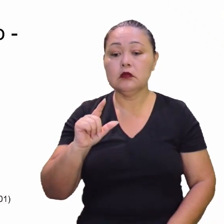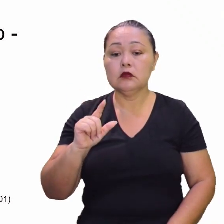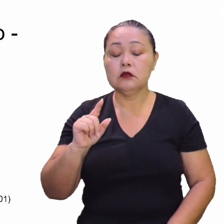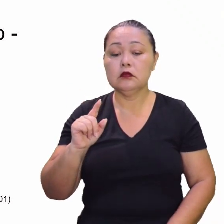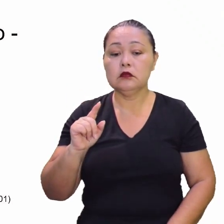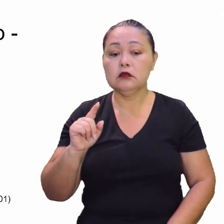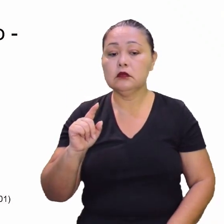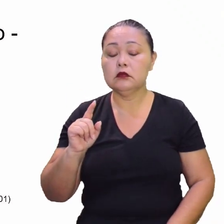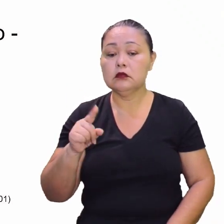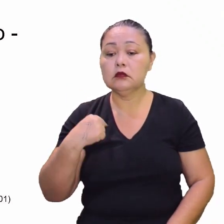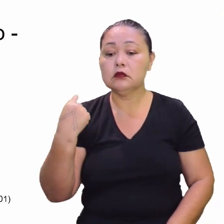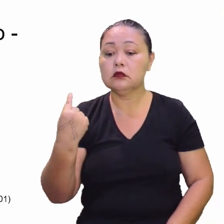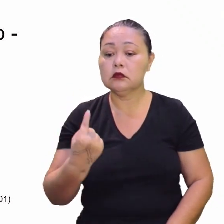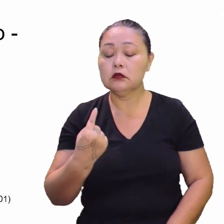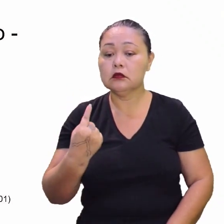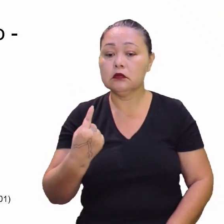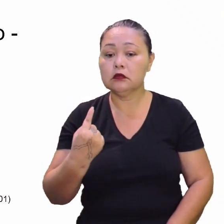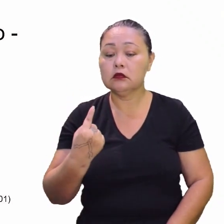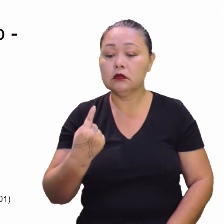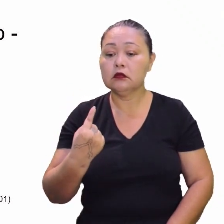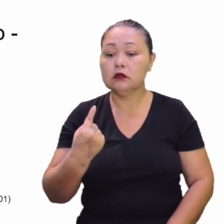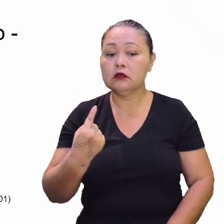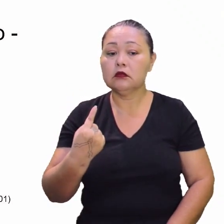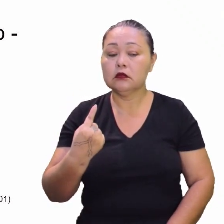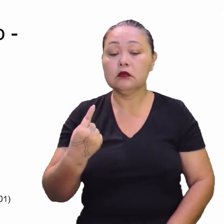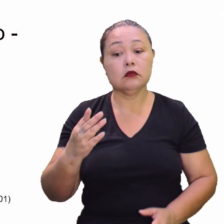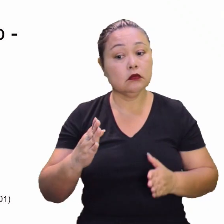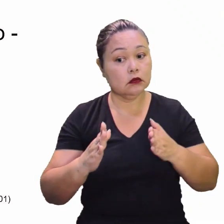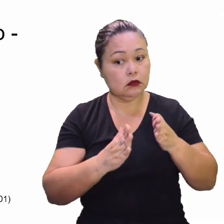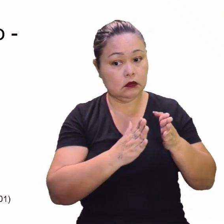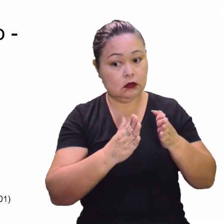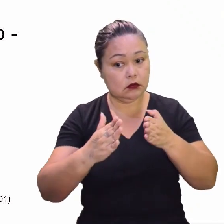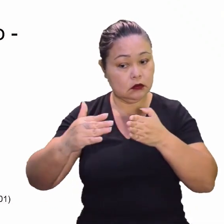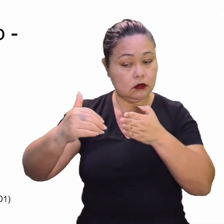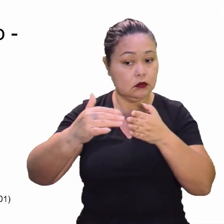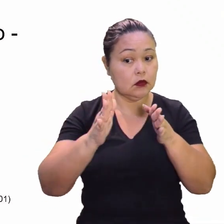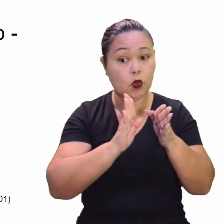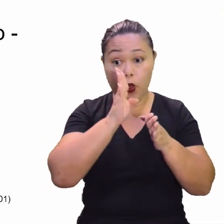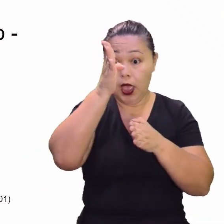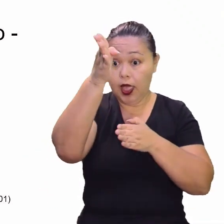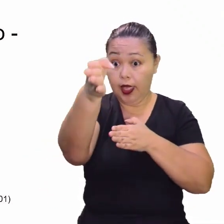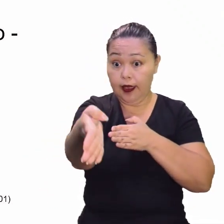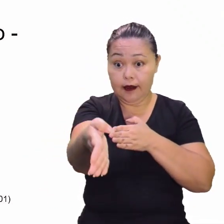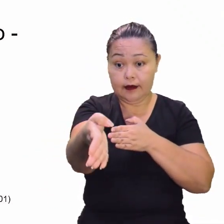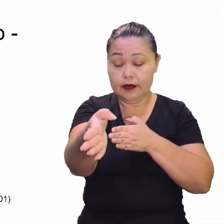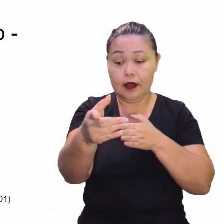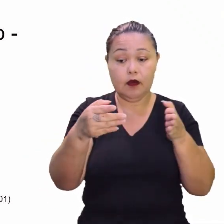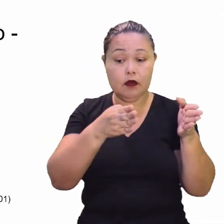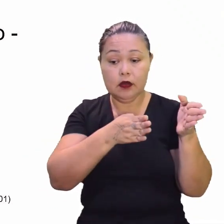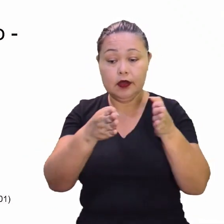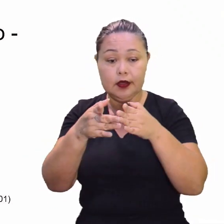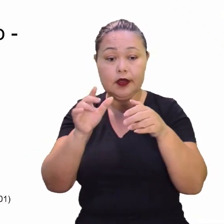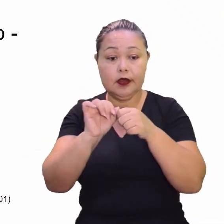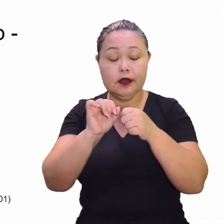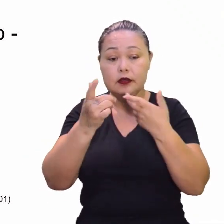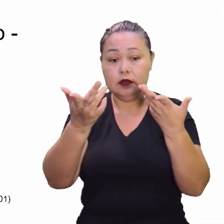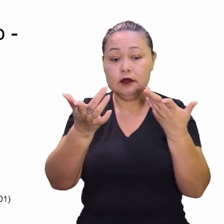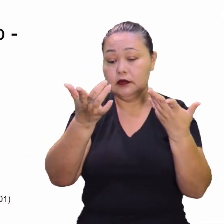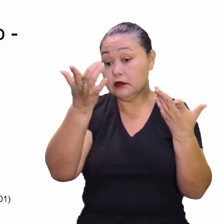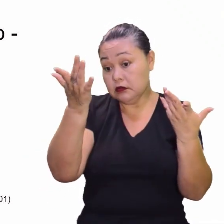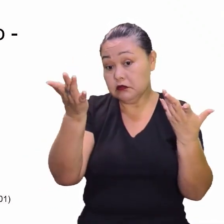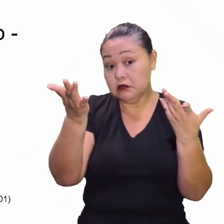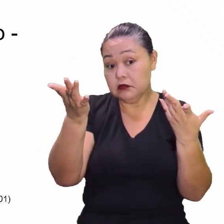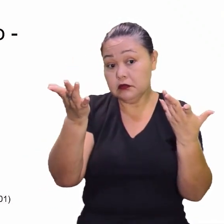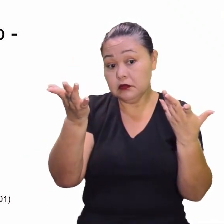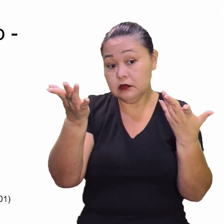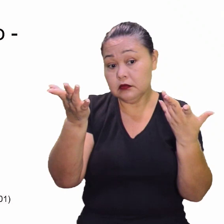em consideração as curvas do rio. Exatamente. É isso, não é uma linha reta. Não. Se fosse uma linha reta, seria até